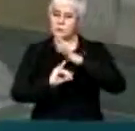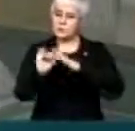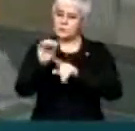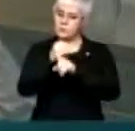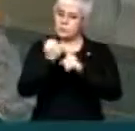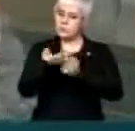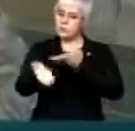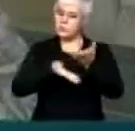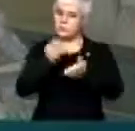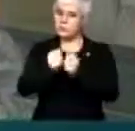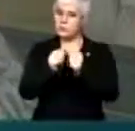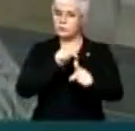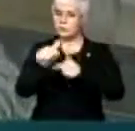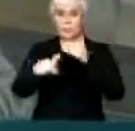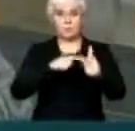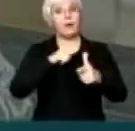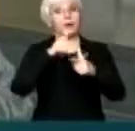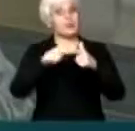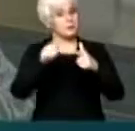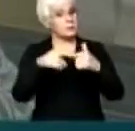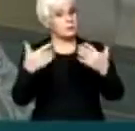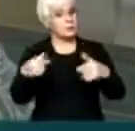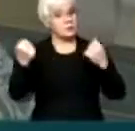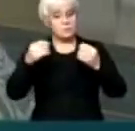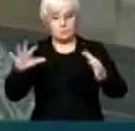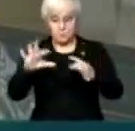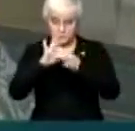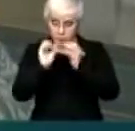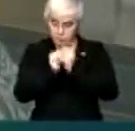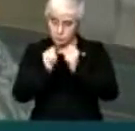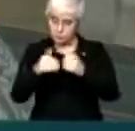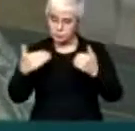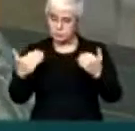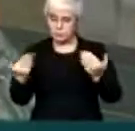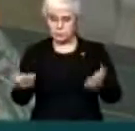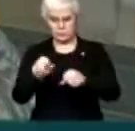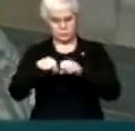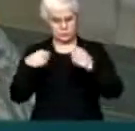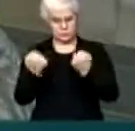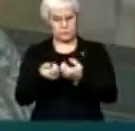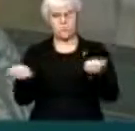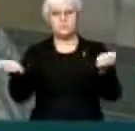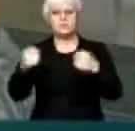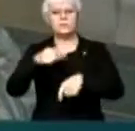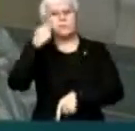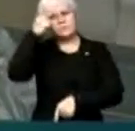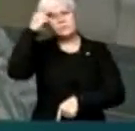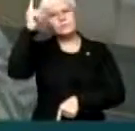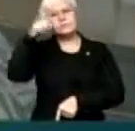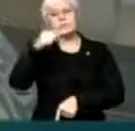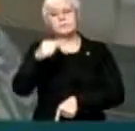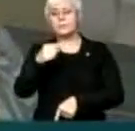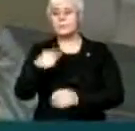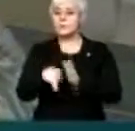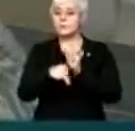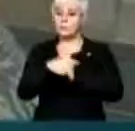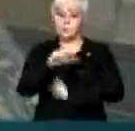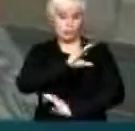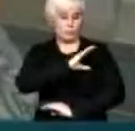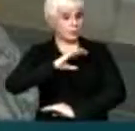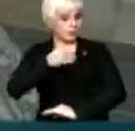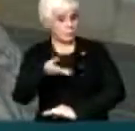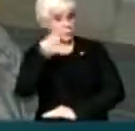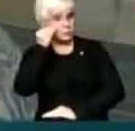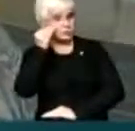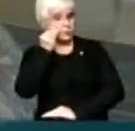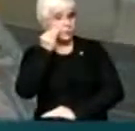que trabalham com o problema. Acho que um seminário desse poderia suscitar uma iniciativa da própria comissão